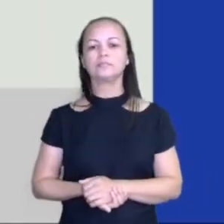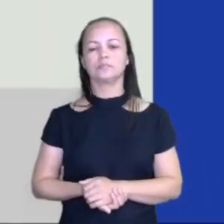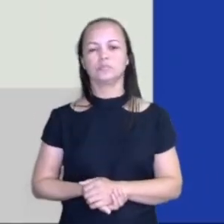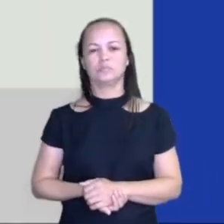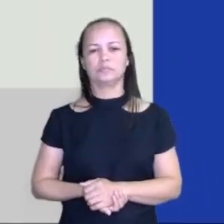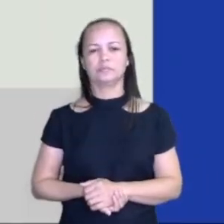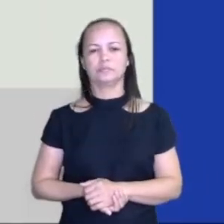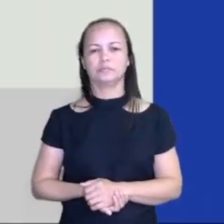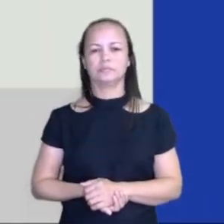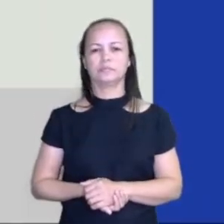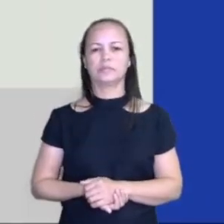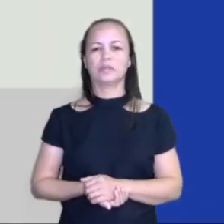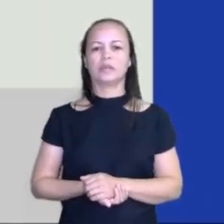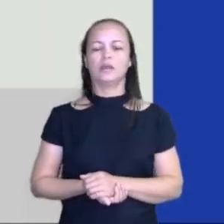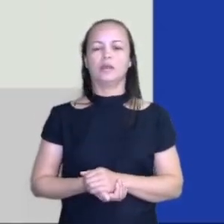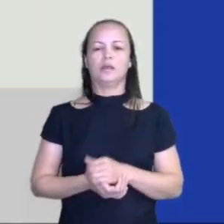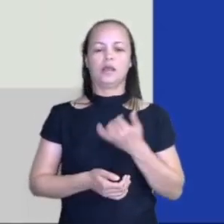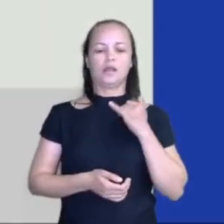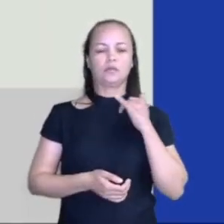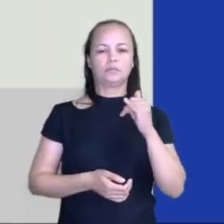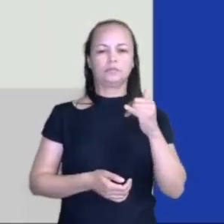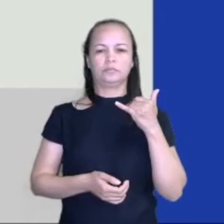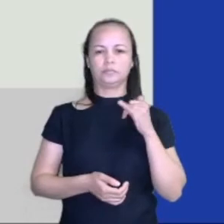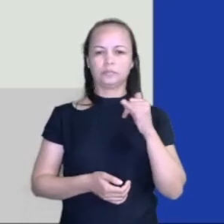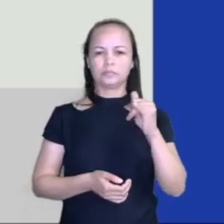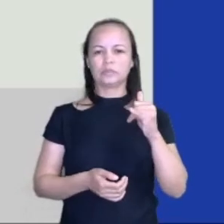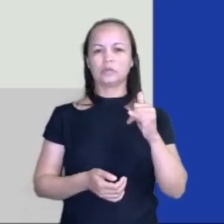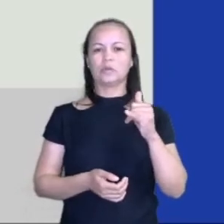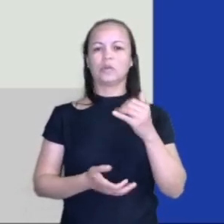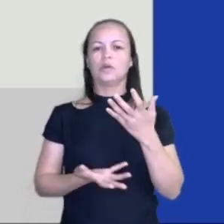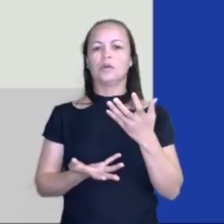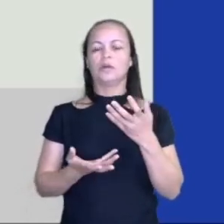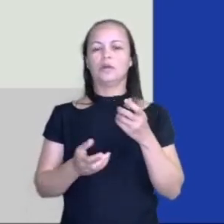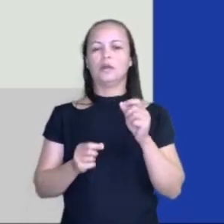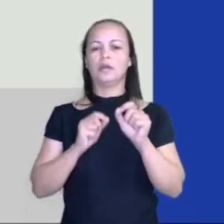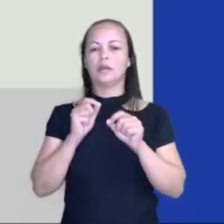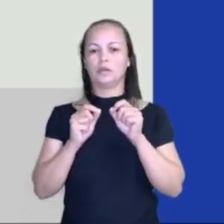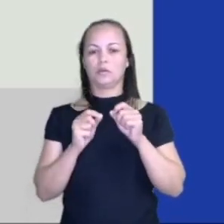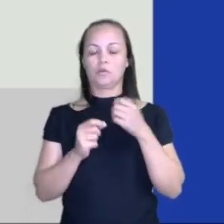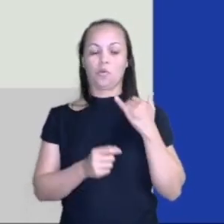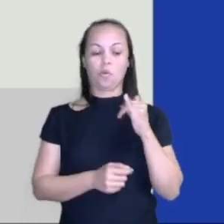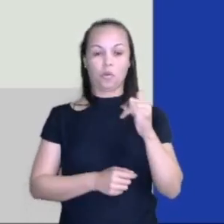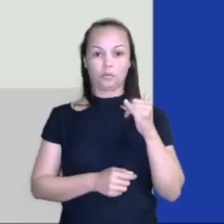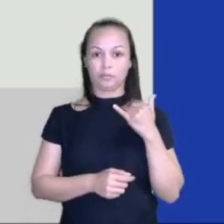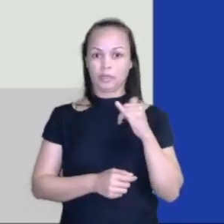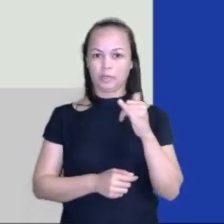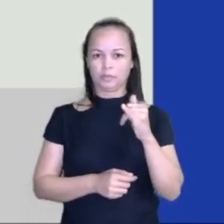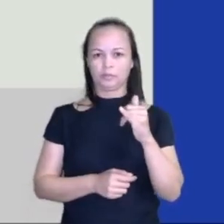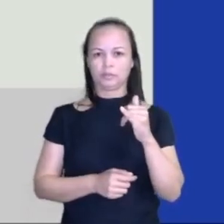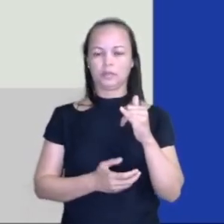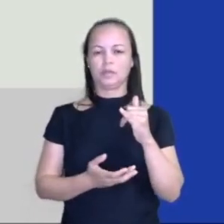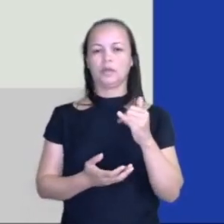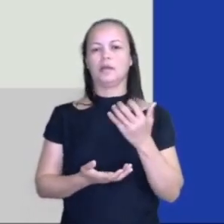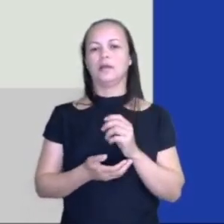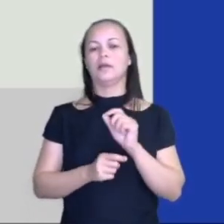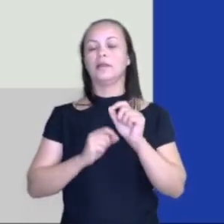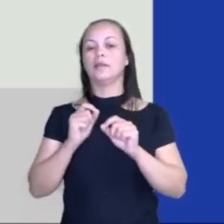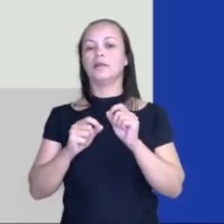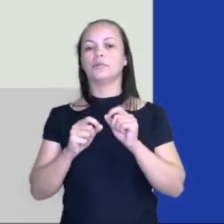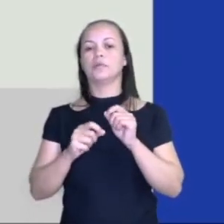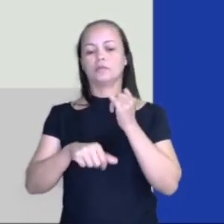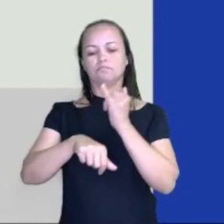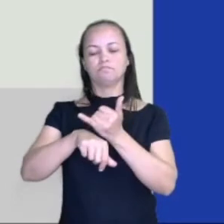a corrente elétrica em um condutor metálico é corrente elétrica ela é o que